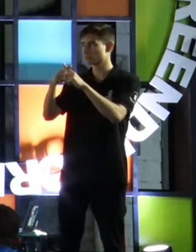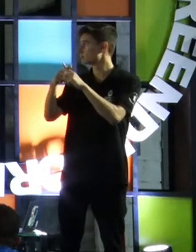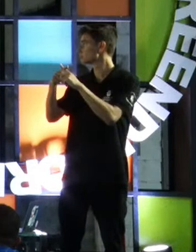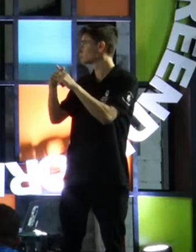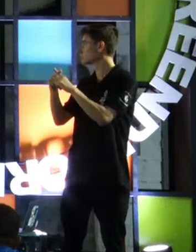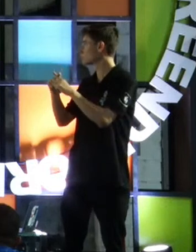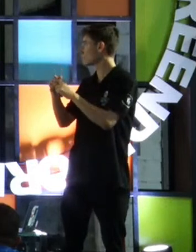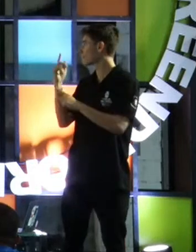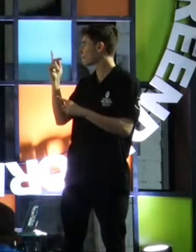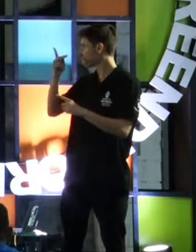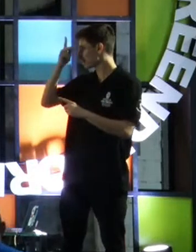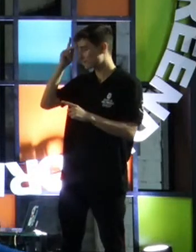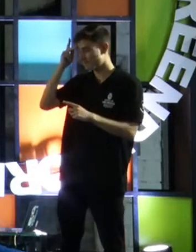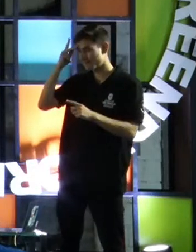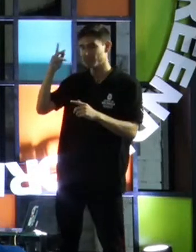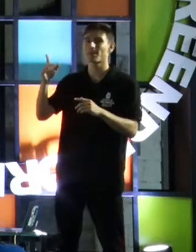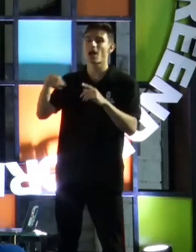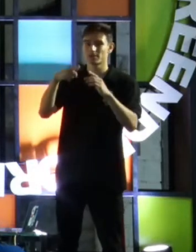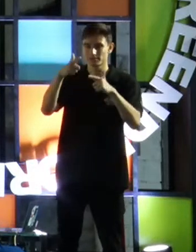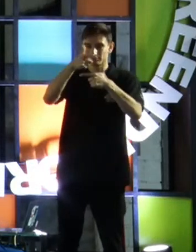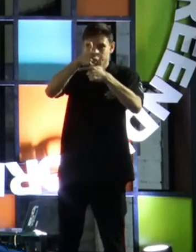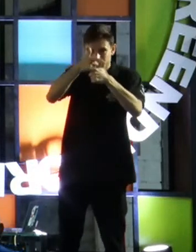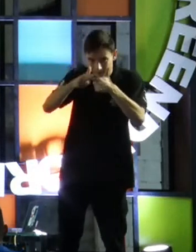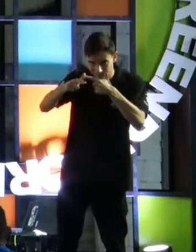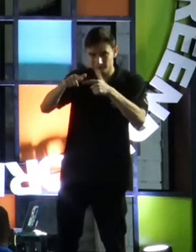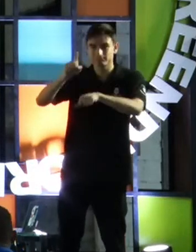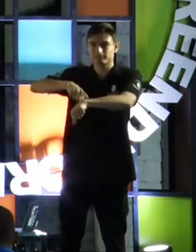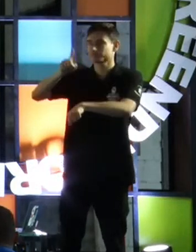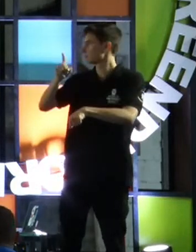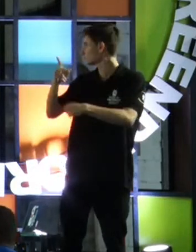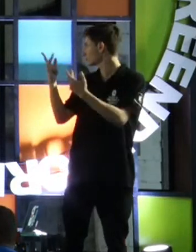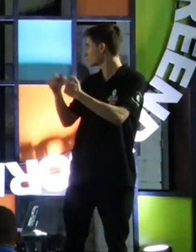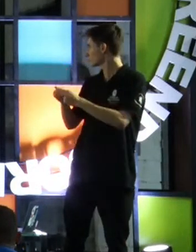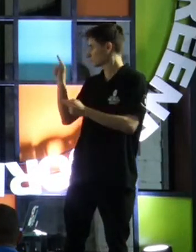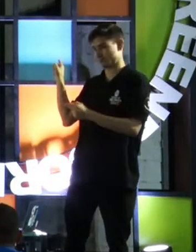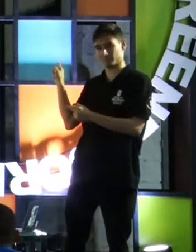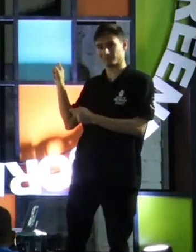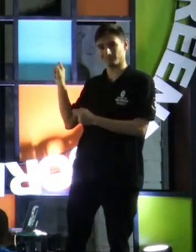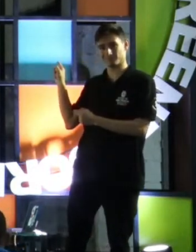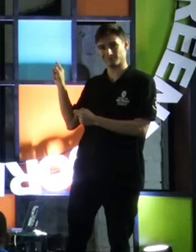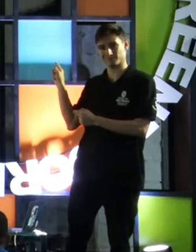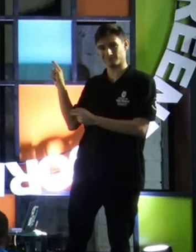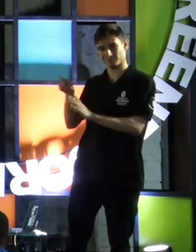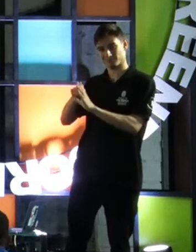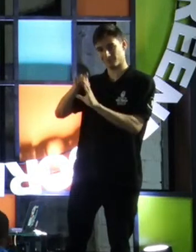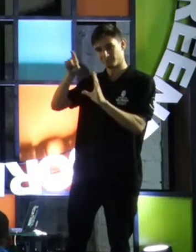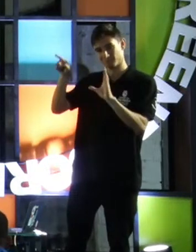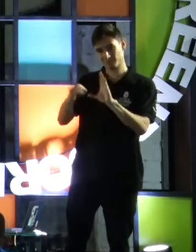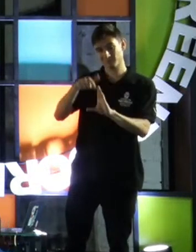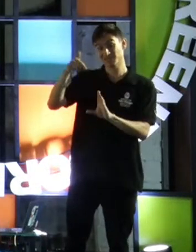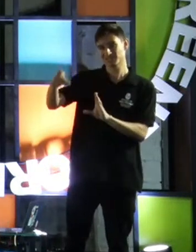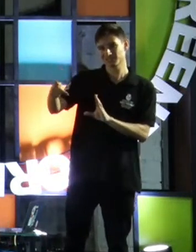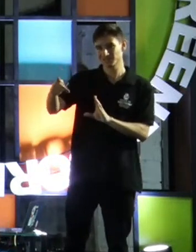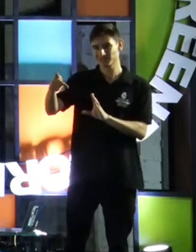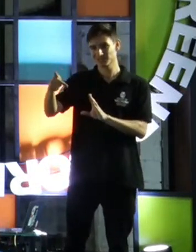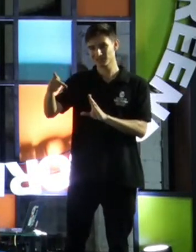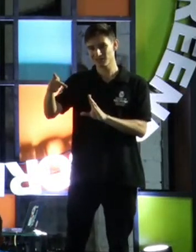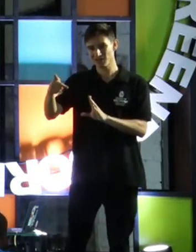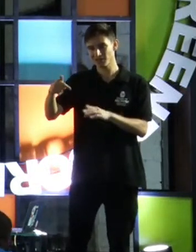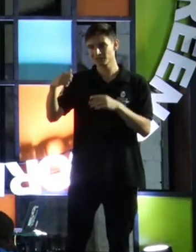tempo. Pronto. É isso aqui. São os problemas, 17 objetivos que a gente precisa